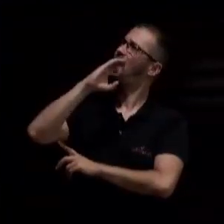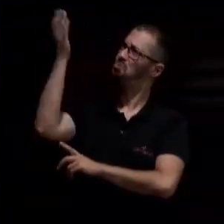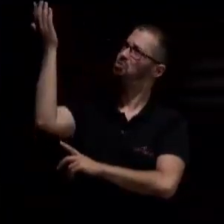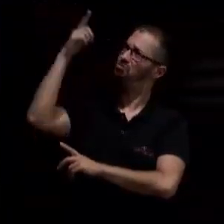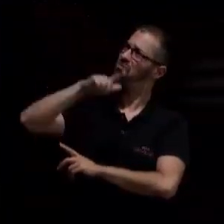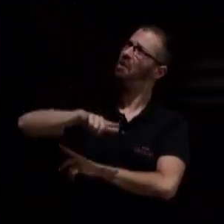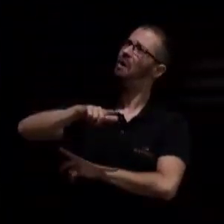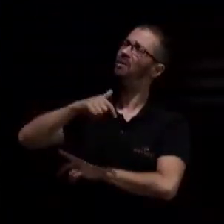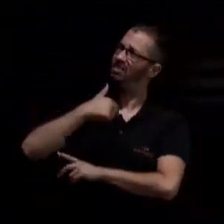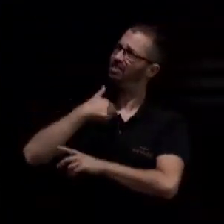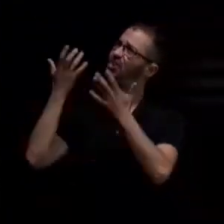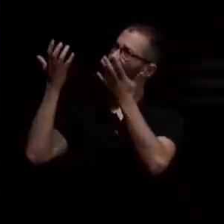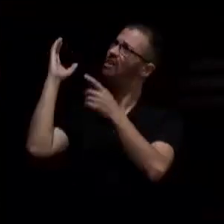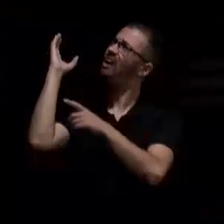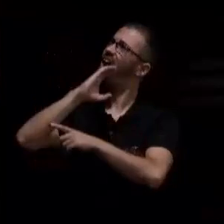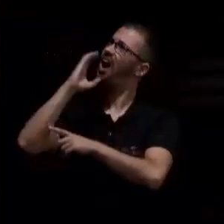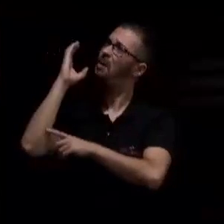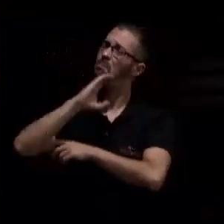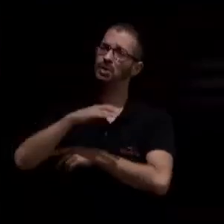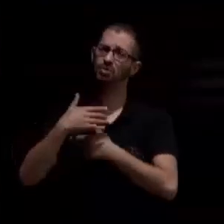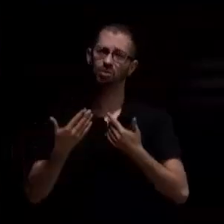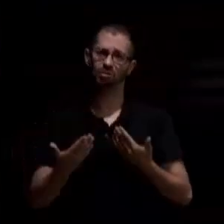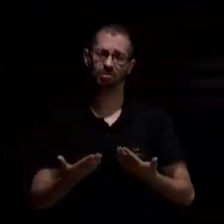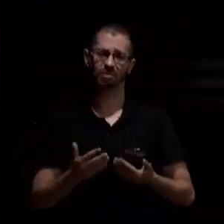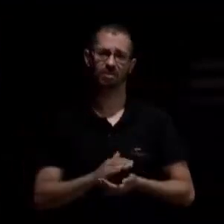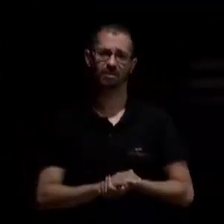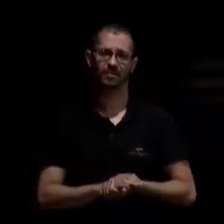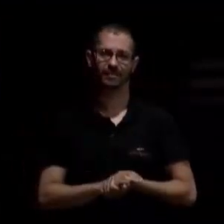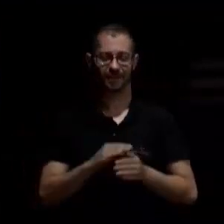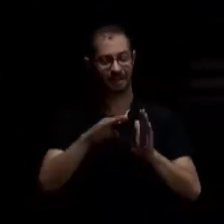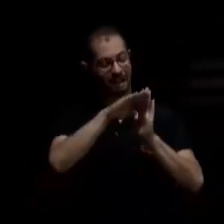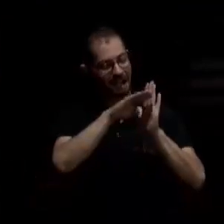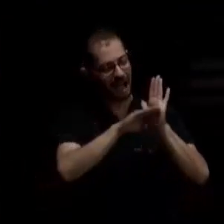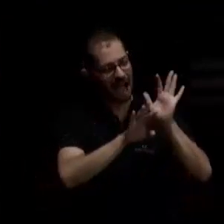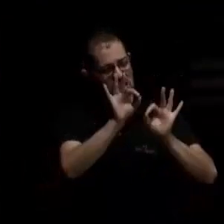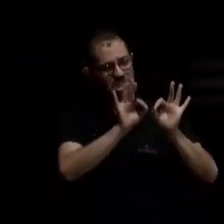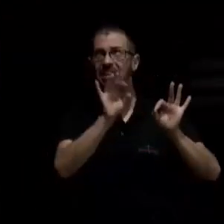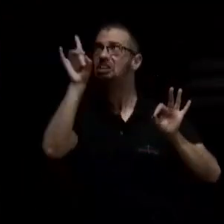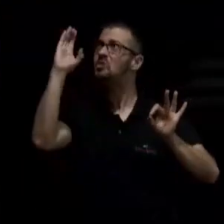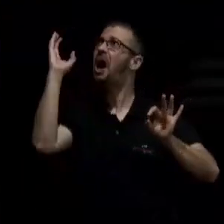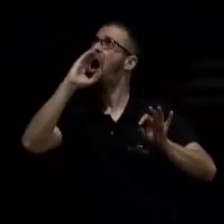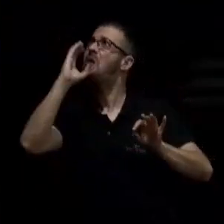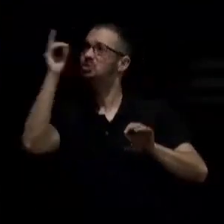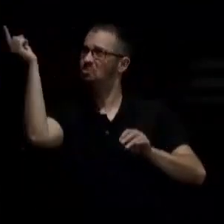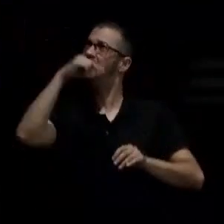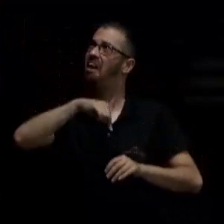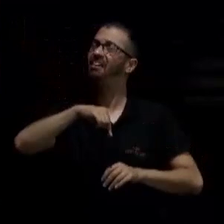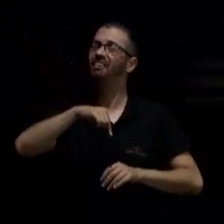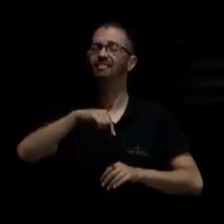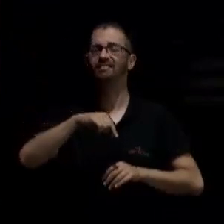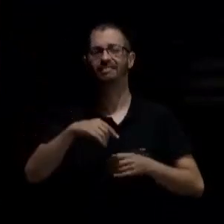Eu quero apressar a agenda de Deus. Mas